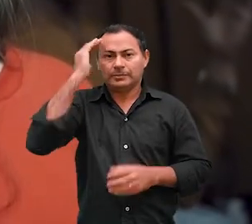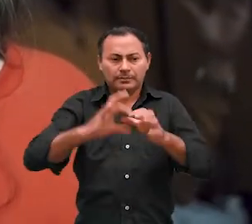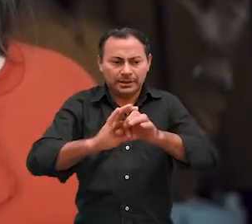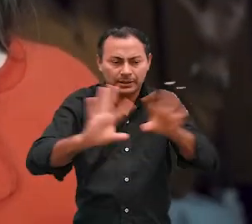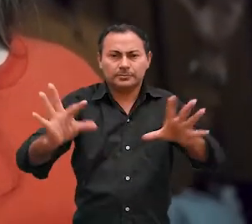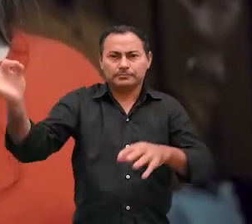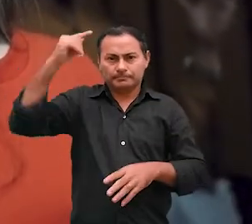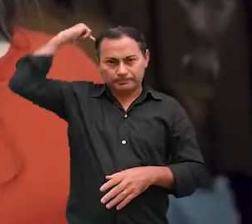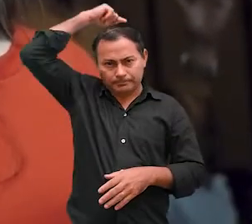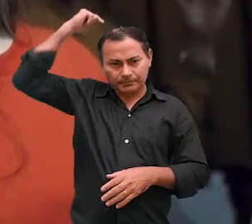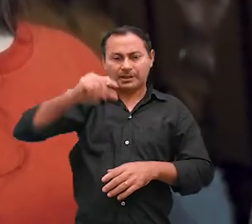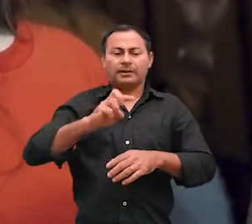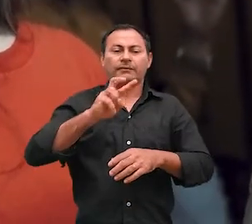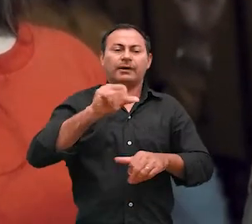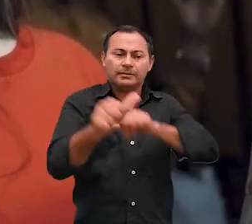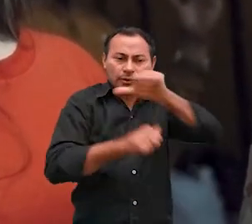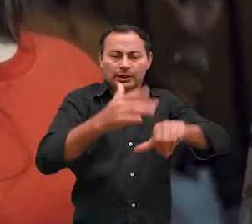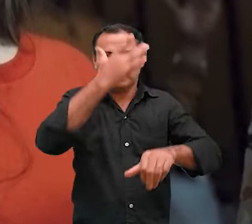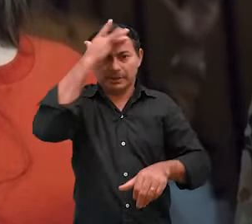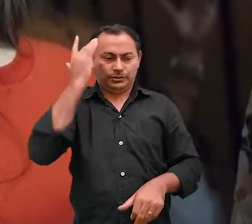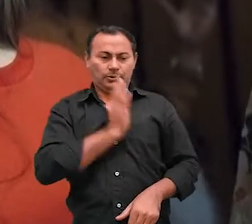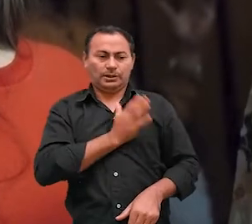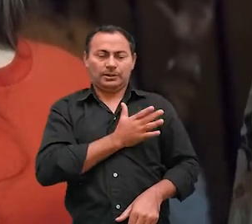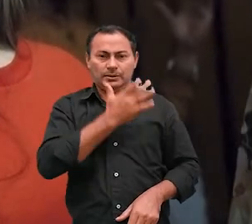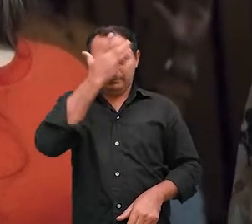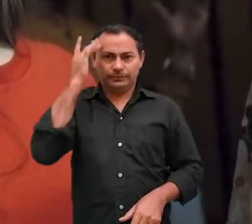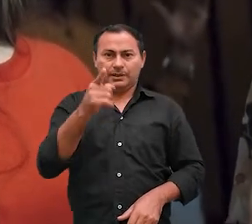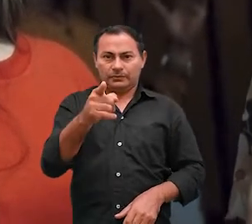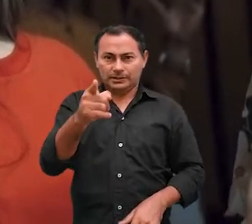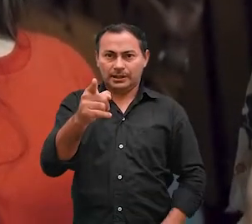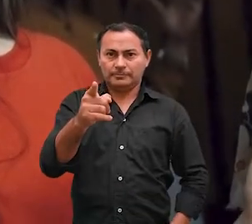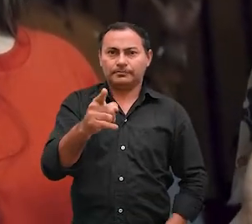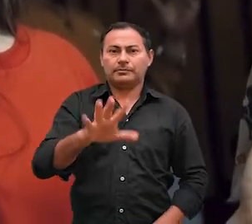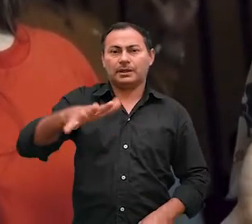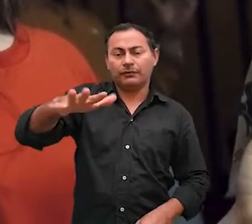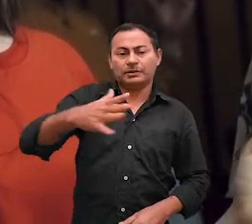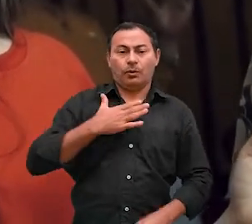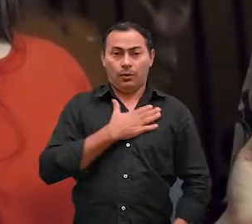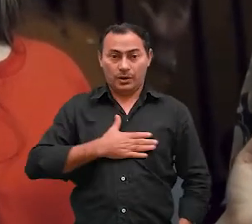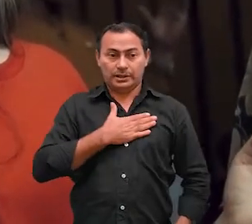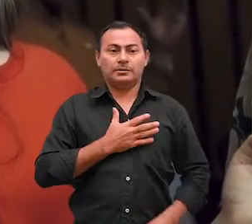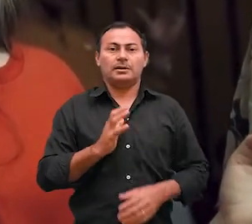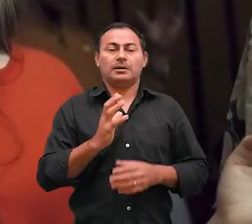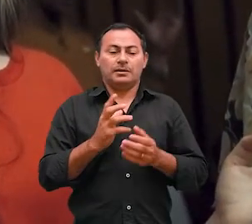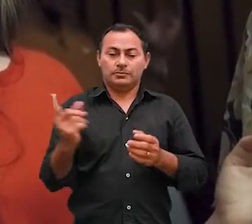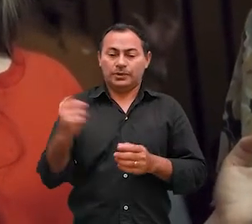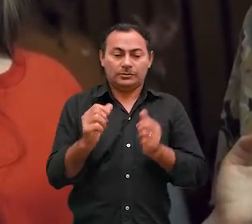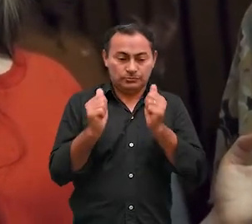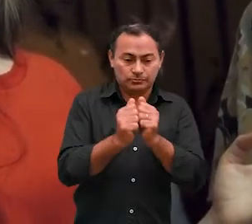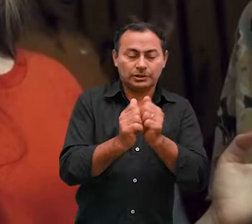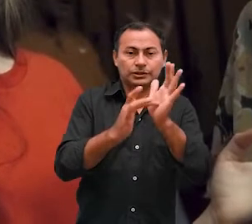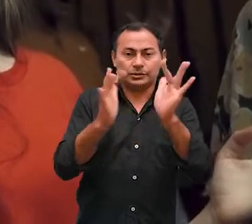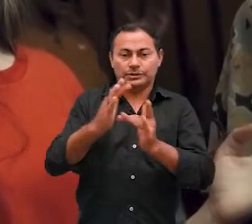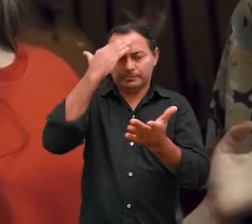Então vamos deixar o Espírito Santo e trabalhando no coração daquela pessoa que você talvez até gostaria que virasse aos